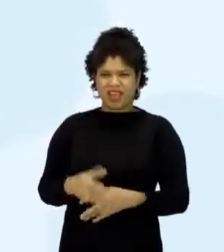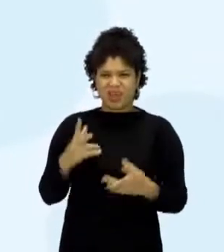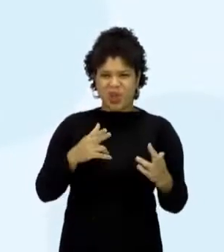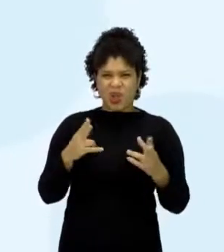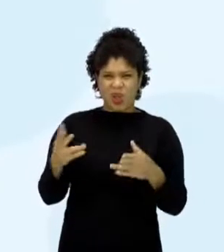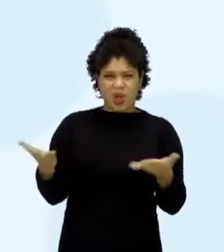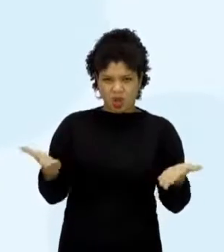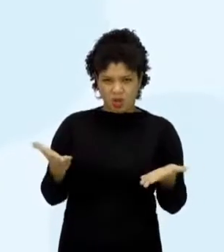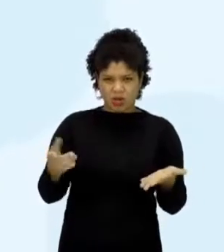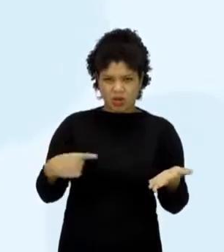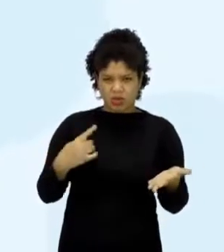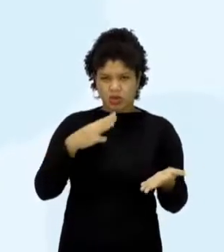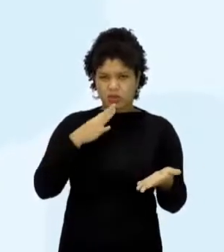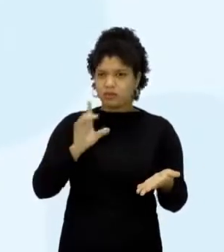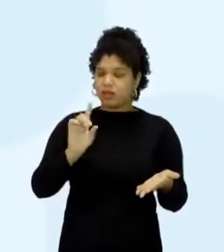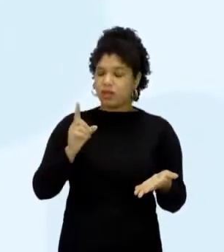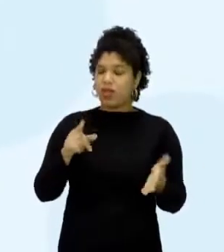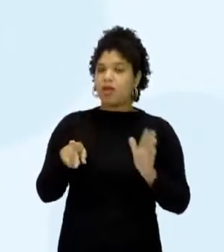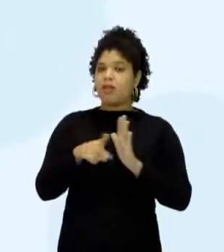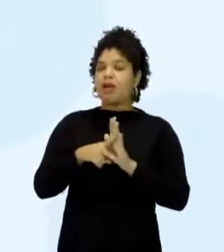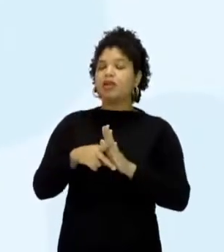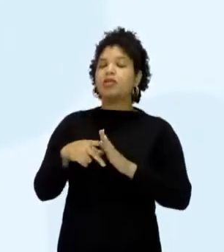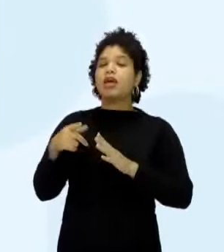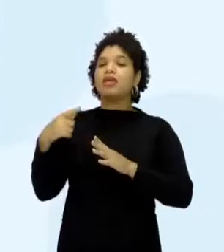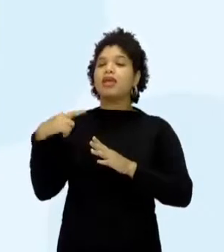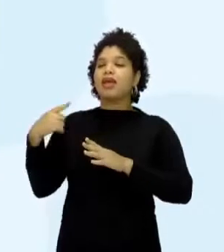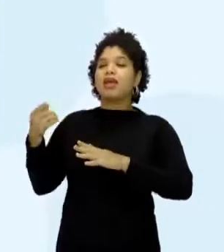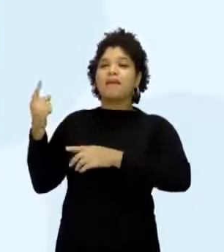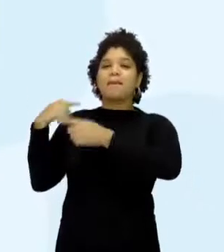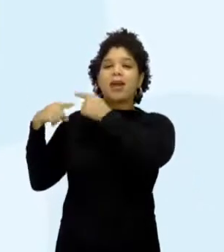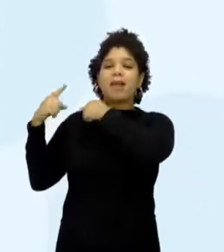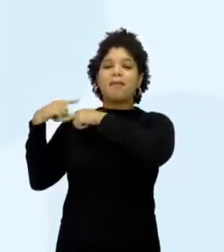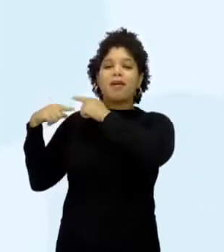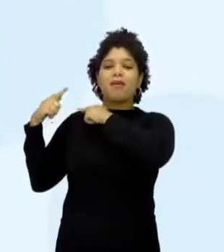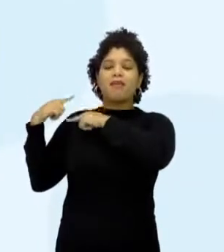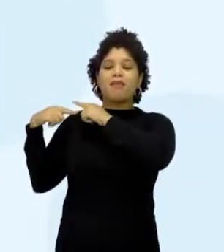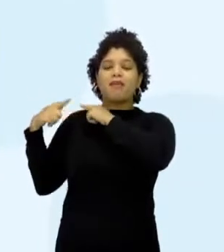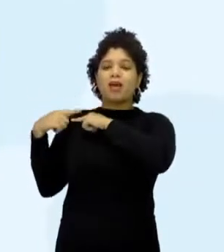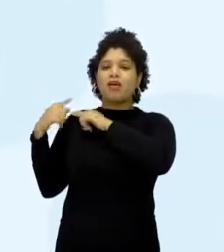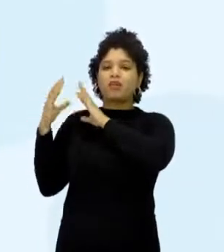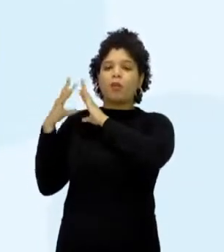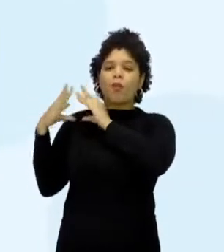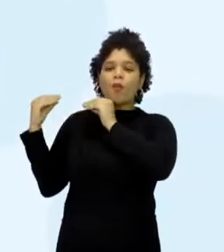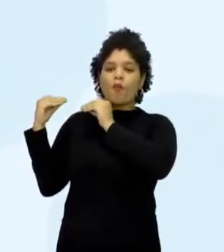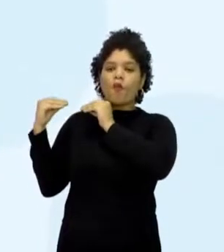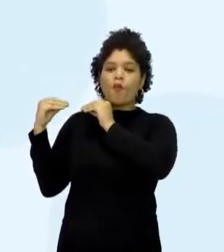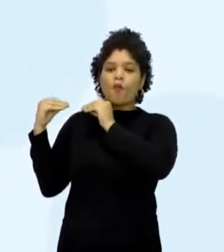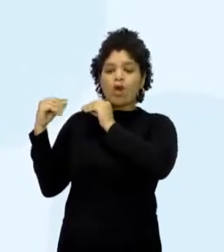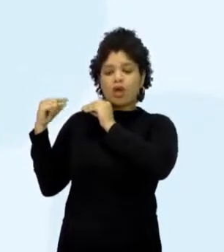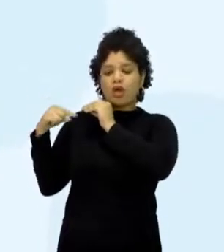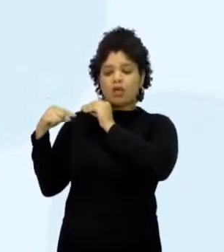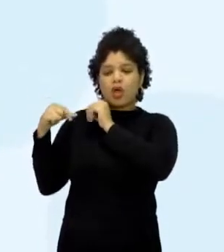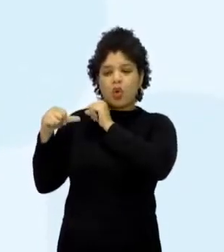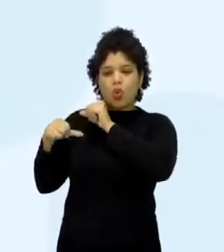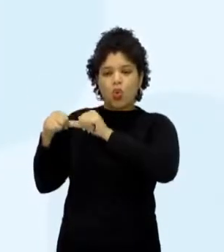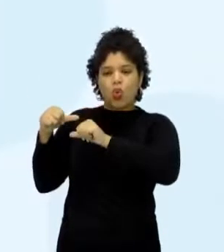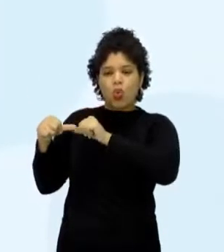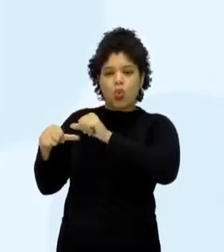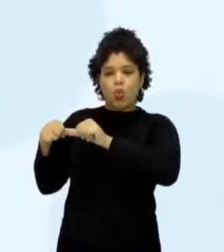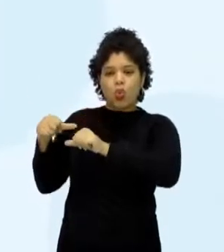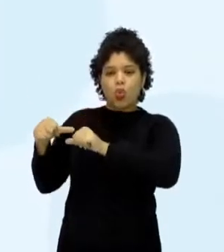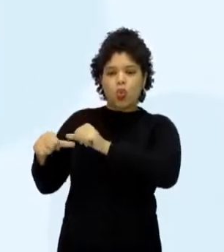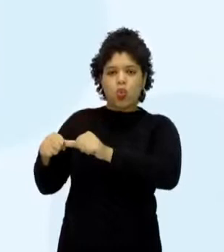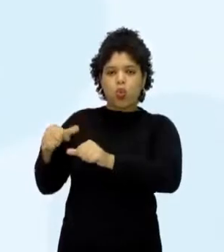hoje, mas sim elas descendem de espécies extintas e ancestrais comuns, os quais foram modificados por